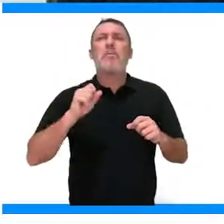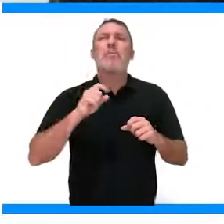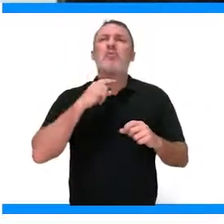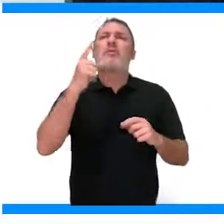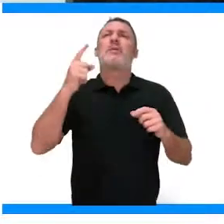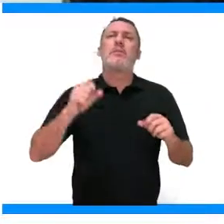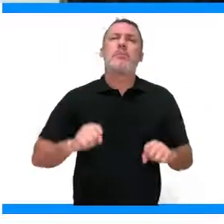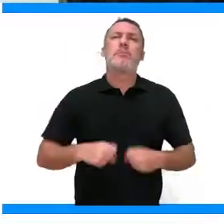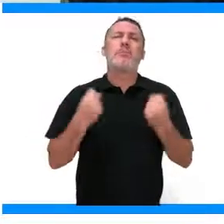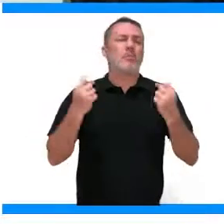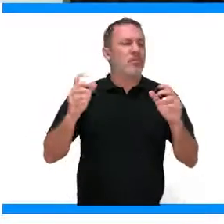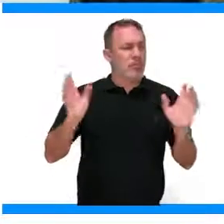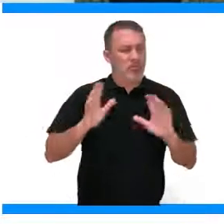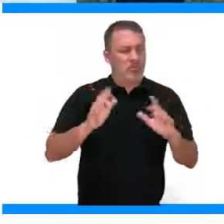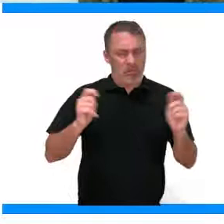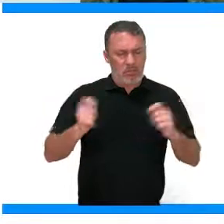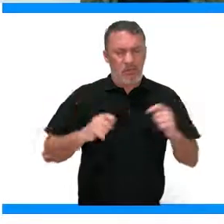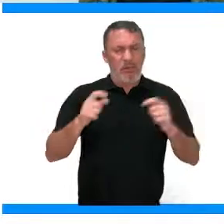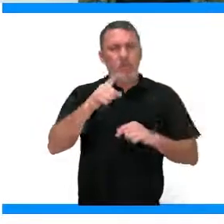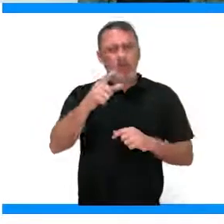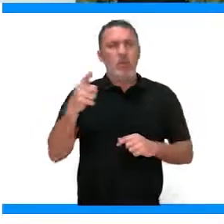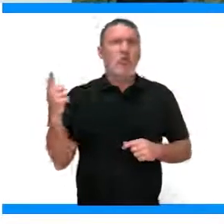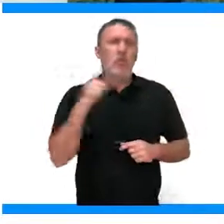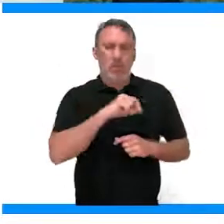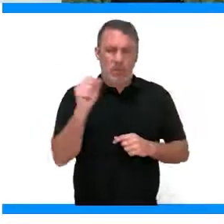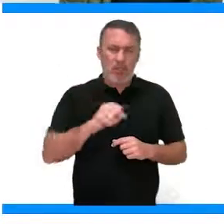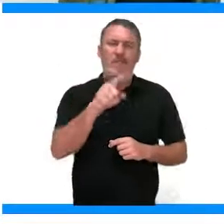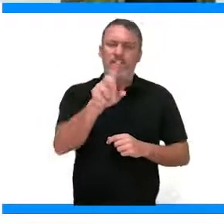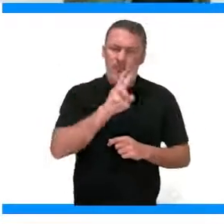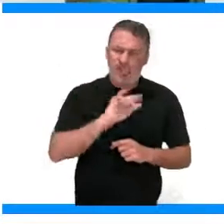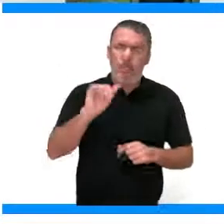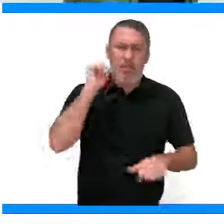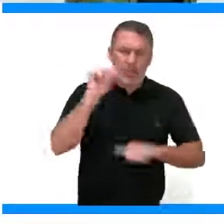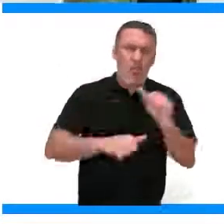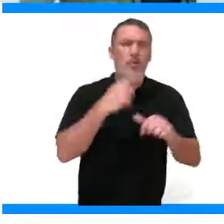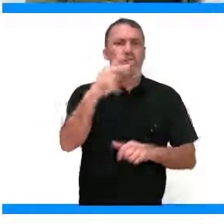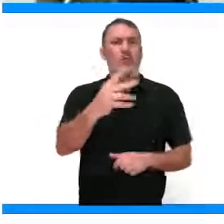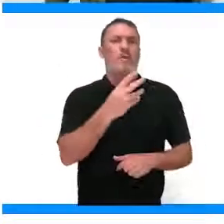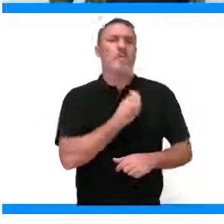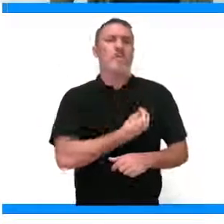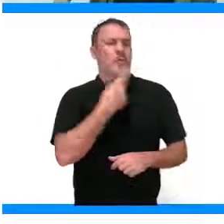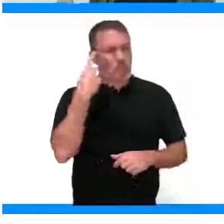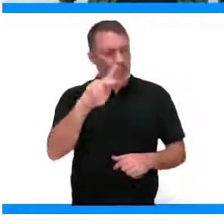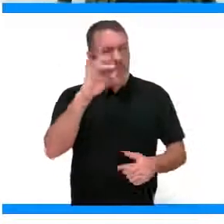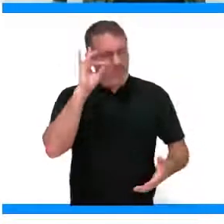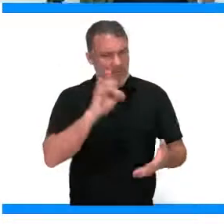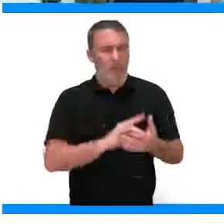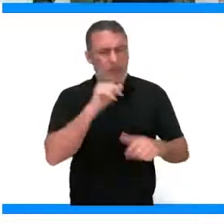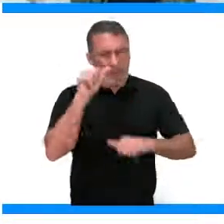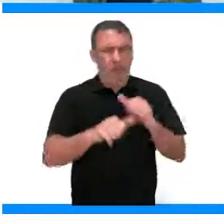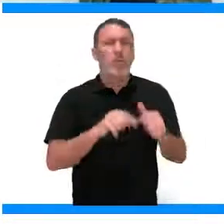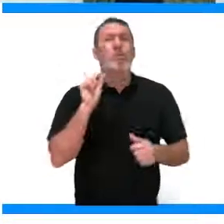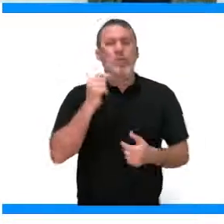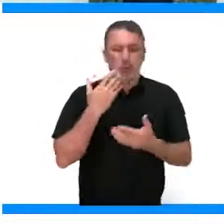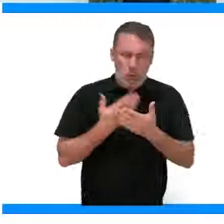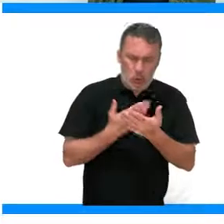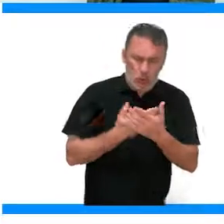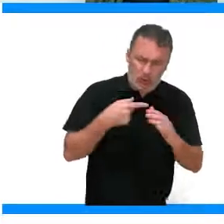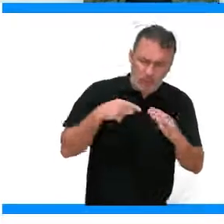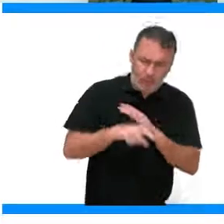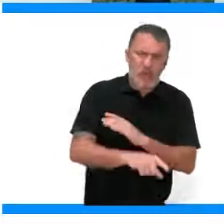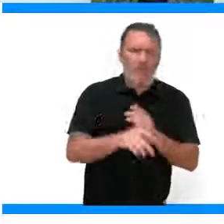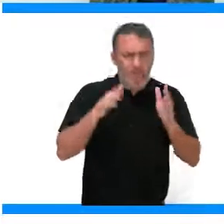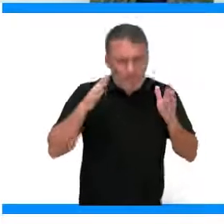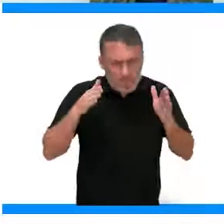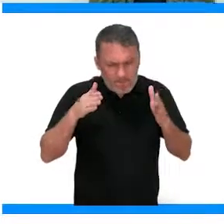parecer impossível de mudar. Você pode e você vai mudar a sua realidade com muito estudo,